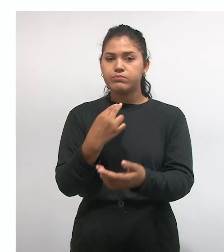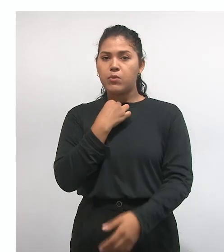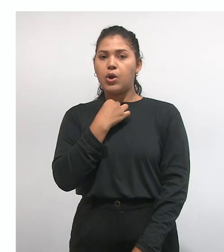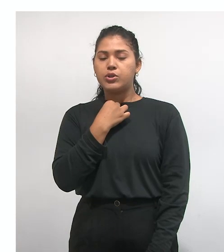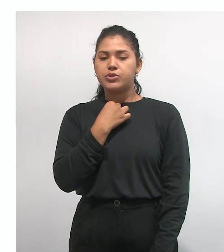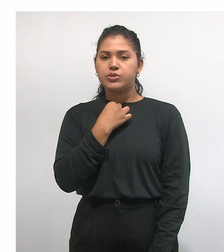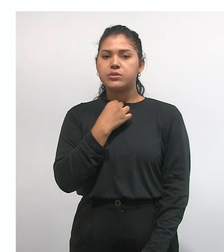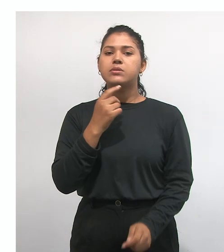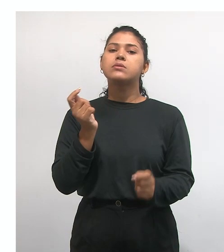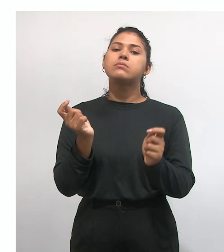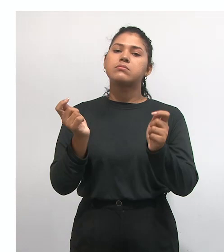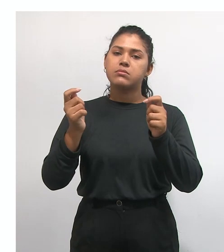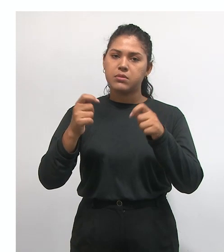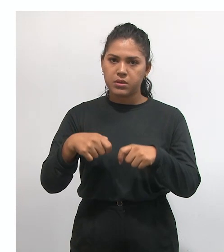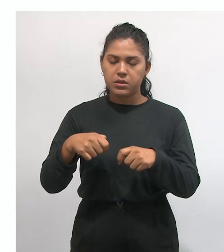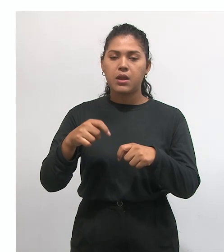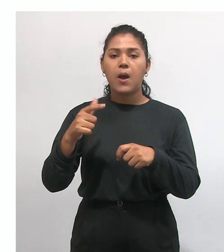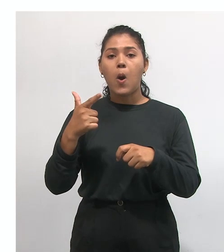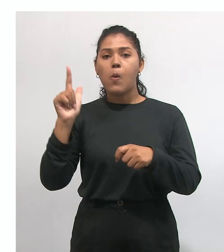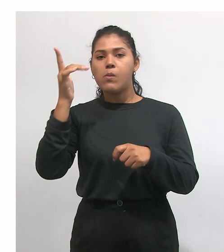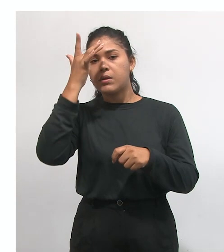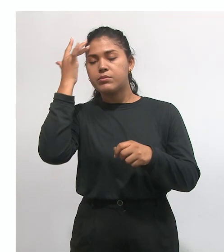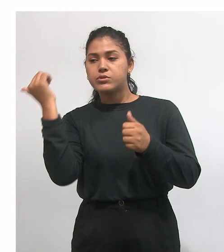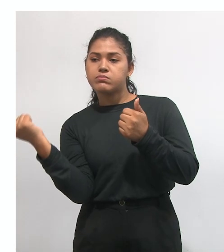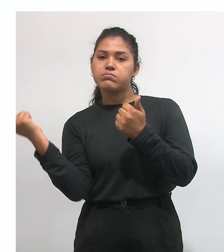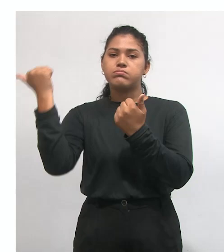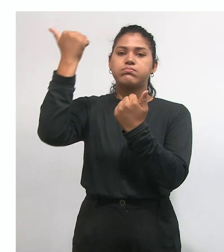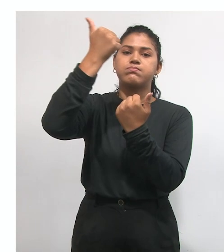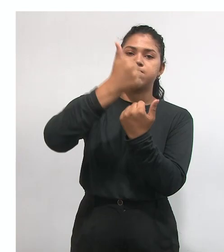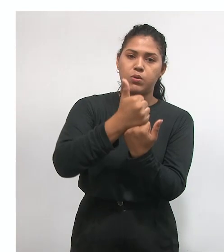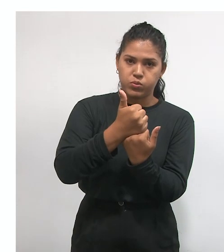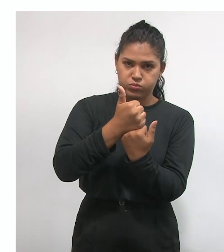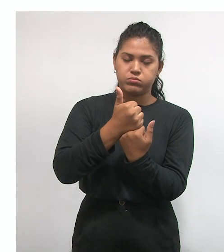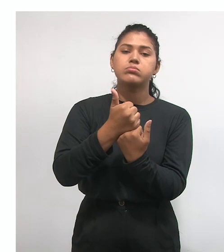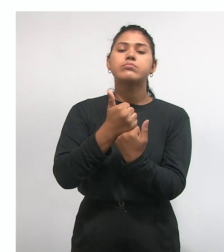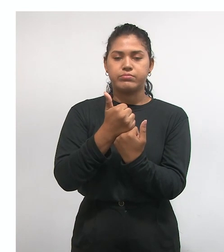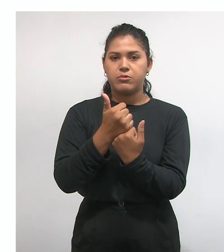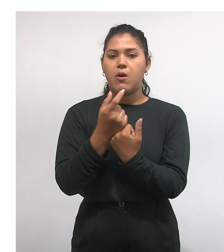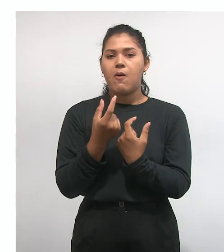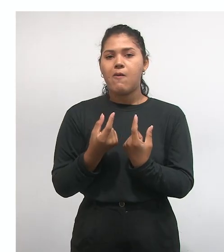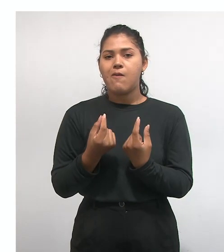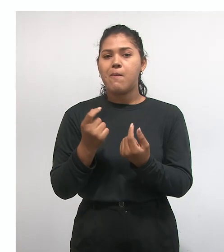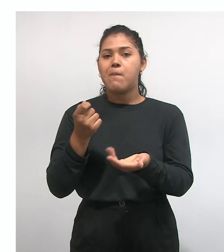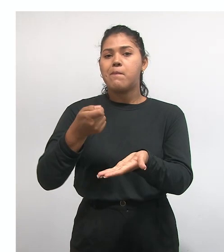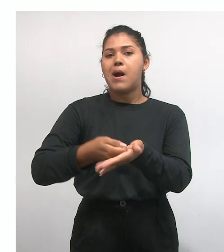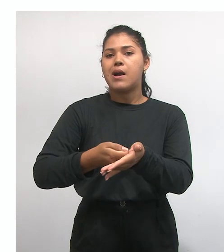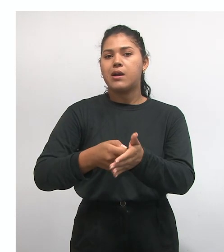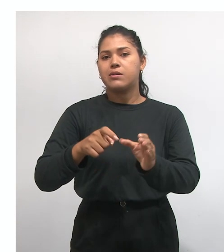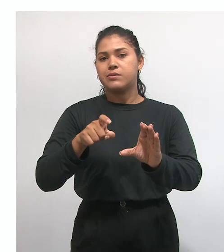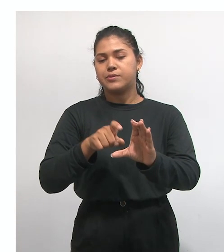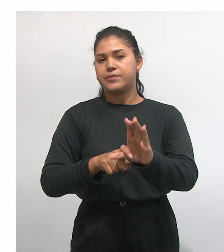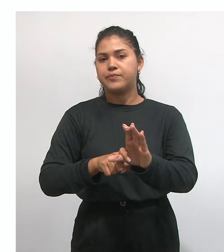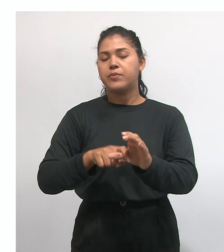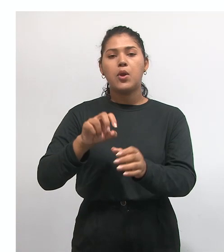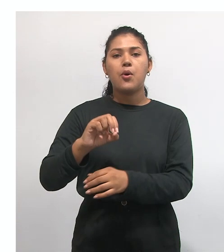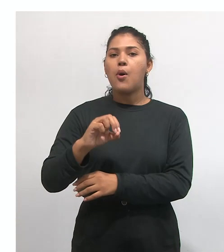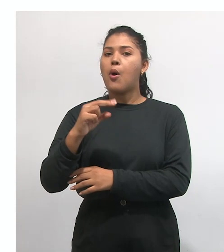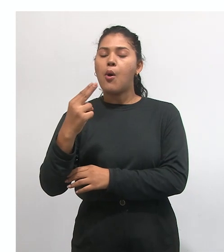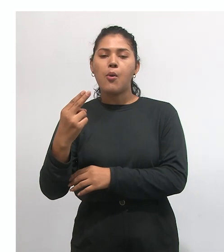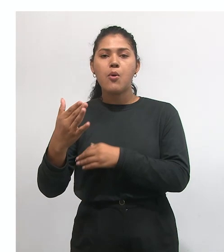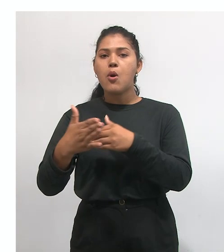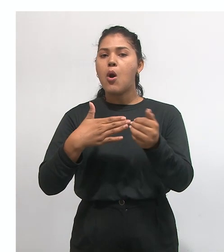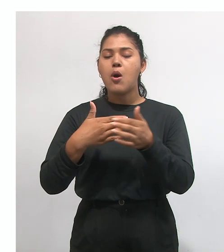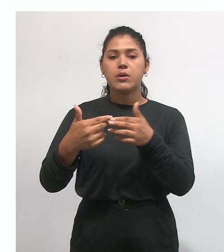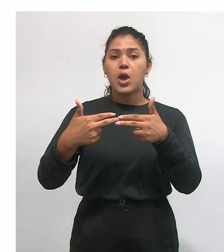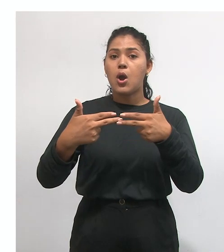solidariamente com este nos atos em que intervierem ou pelas omissões que forem responsáveis,